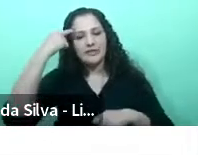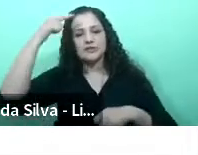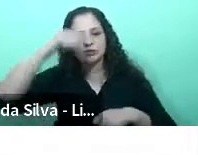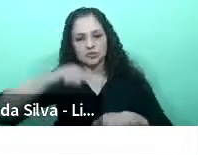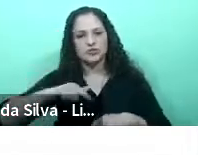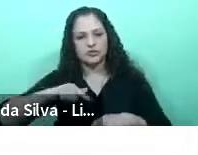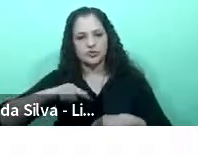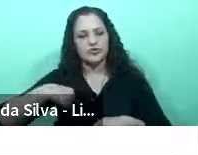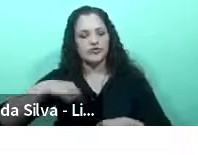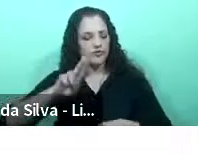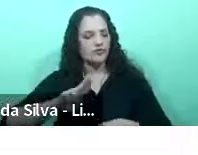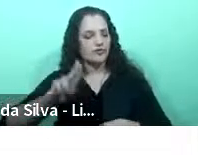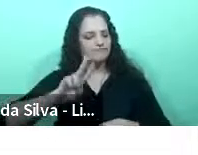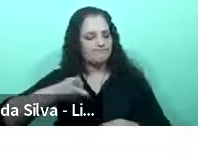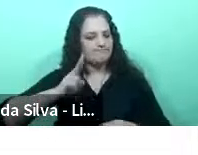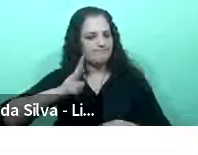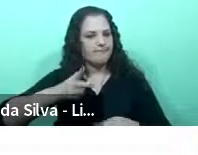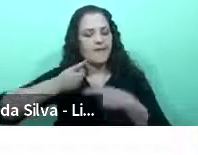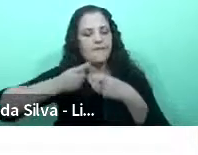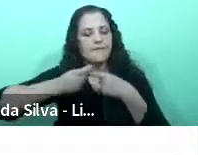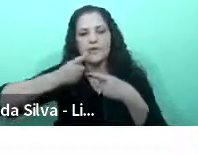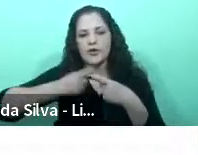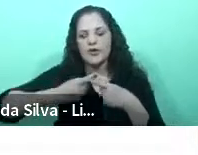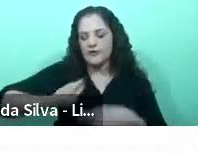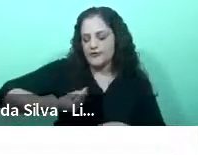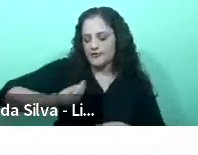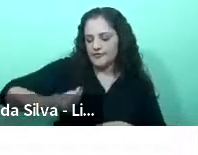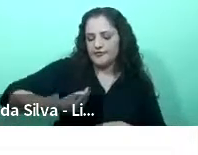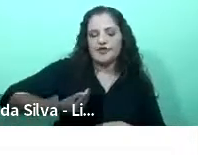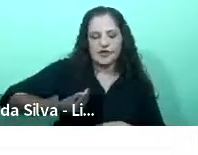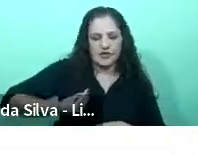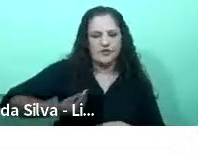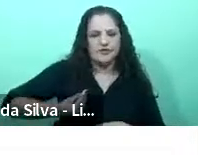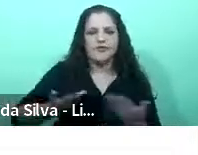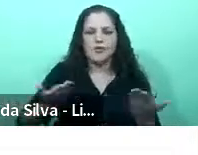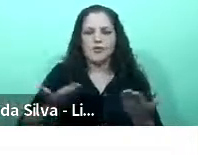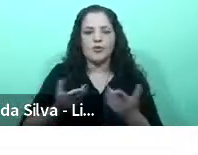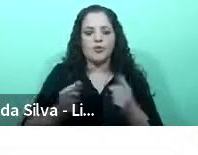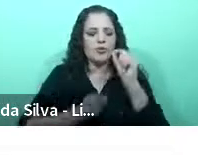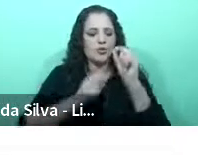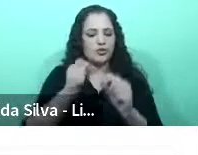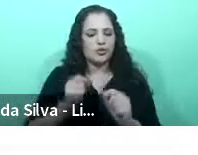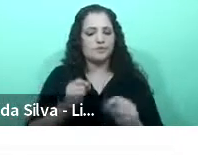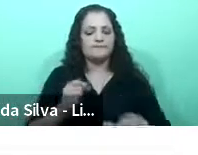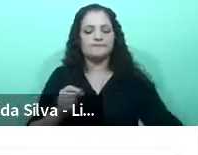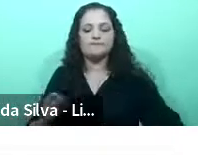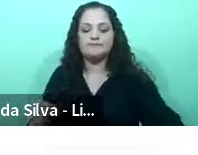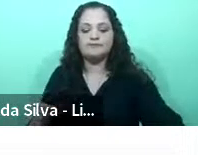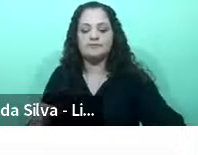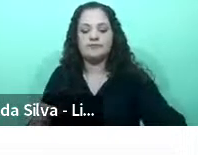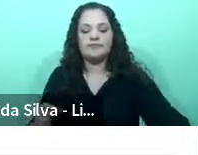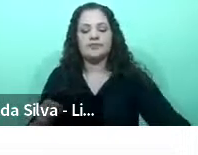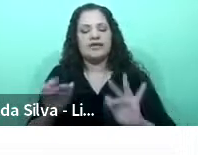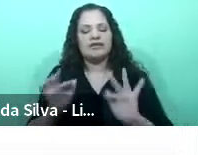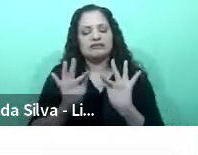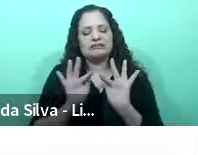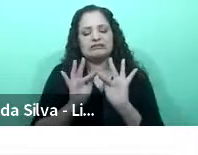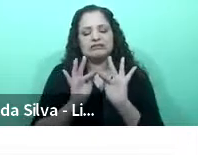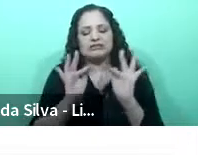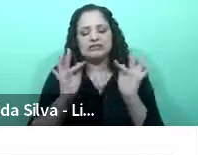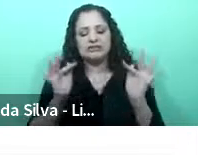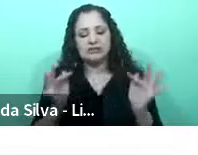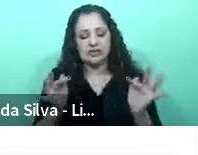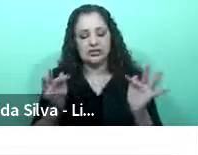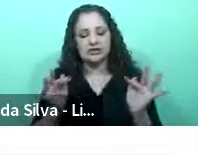utilizá-lo aqui, né? Porque a gente vive um paradigma que é bastante simplificador, né? Então,